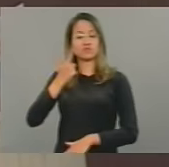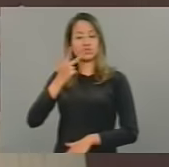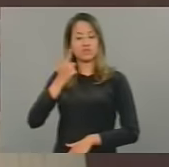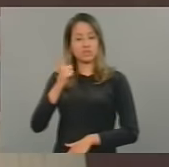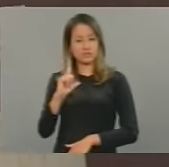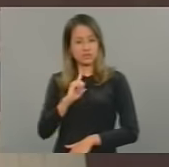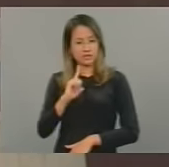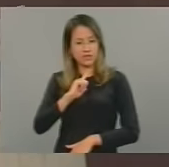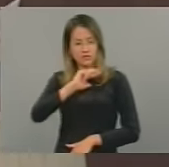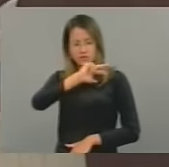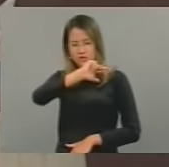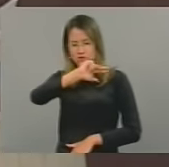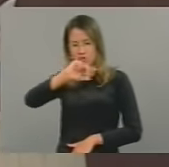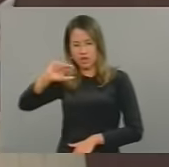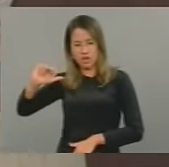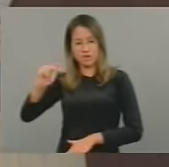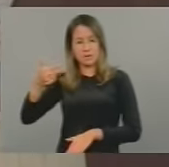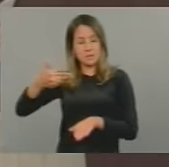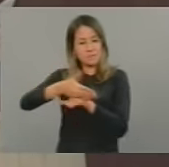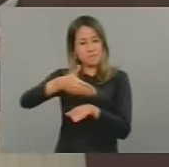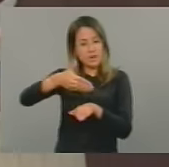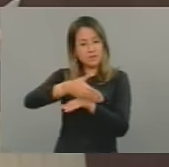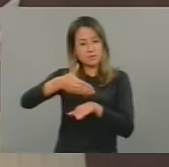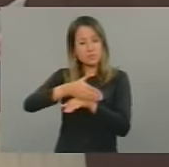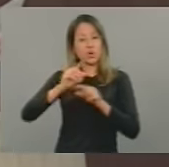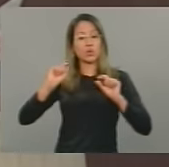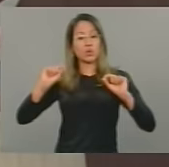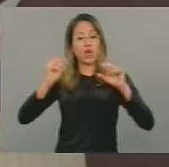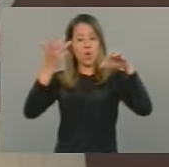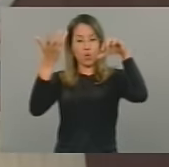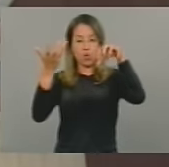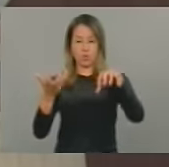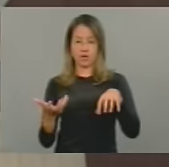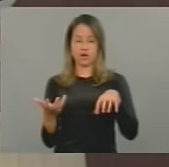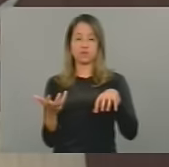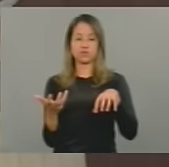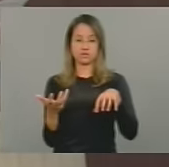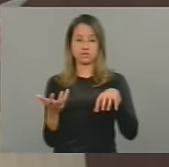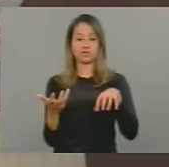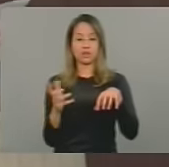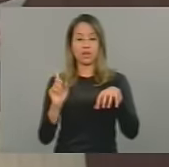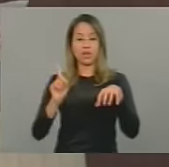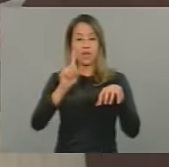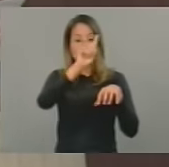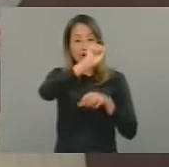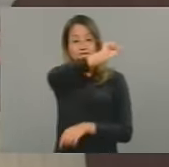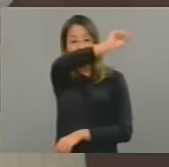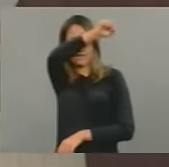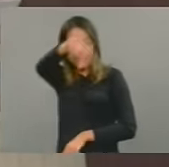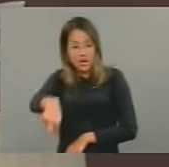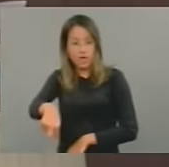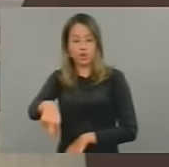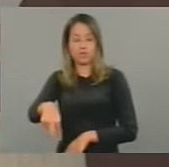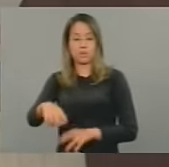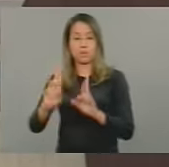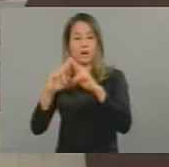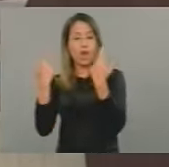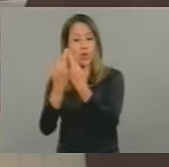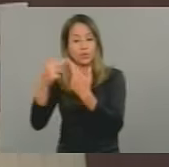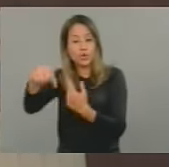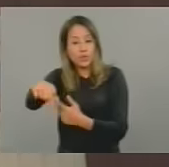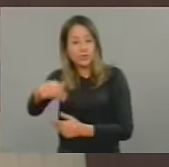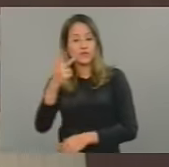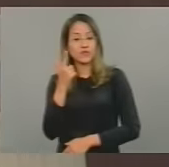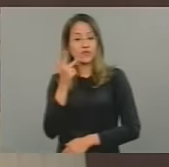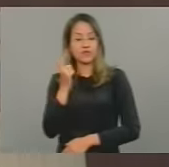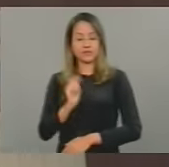por diversas entidades para participar de um congresso sindical e de uma atividade sobre reforma política e combate à corrupção.